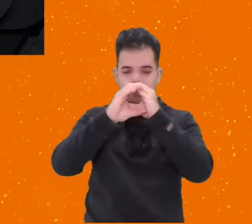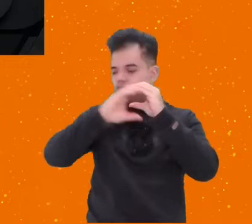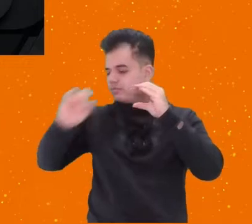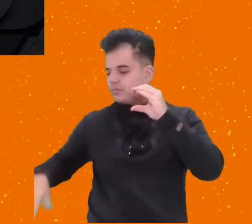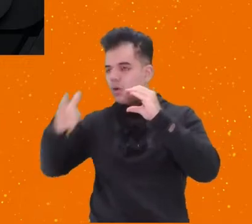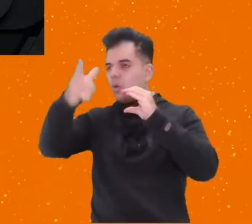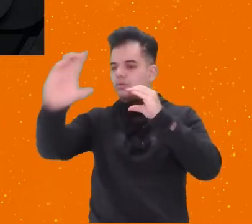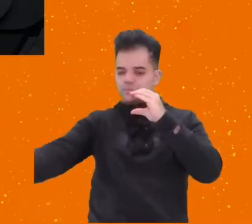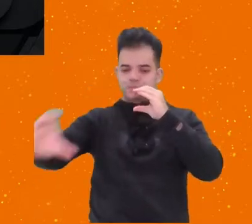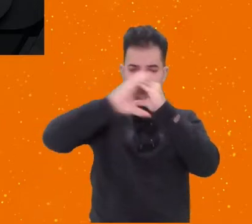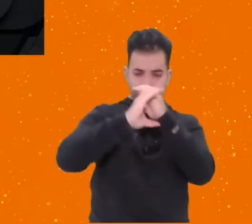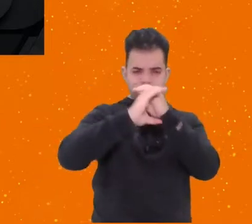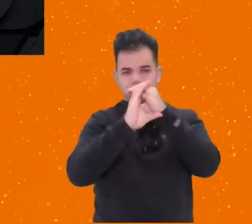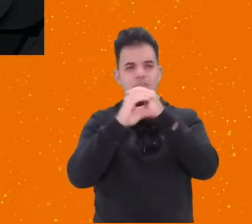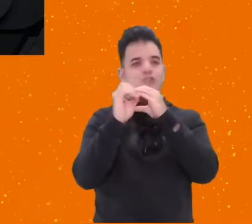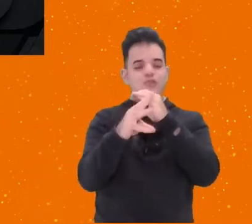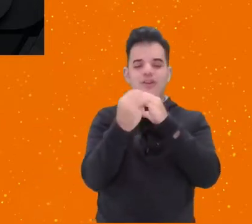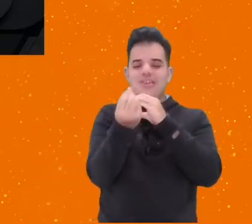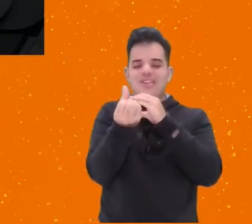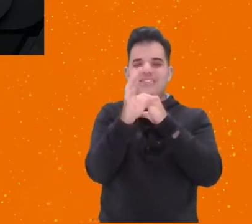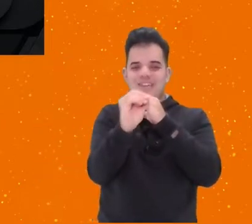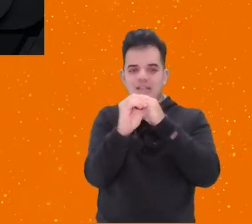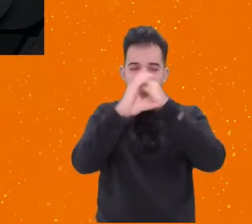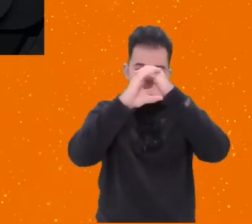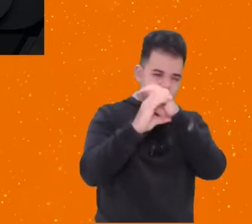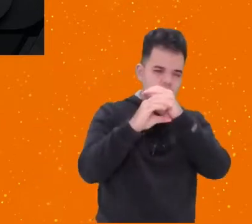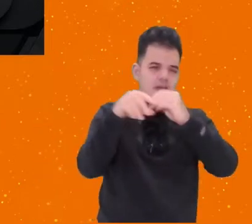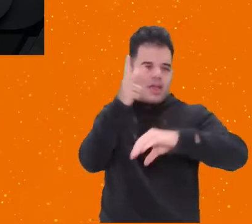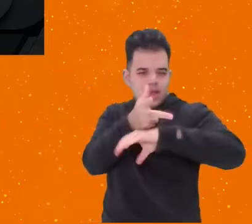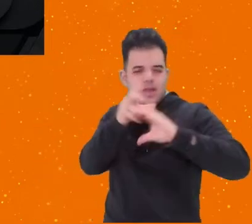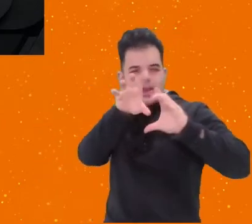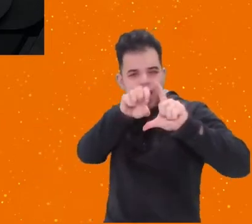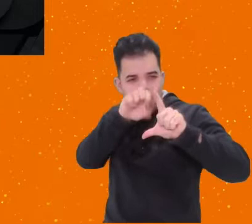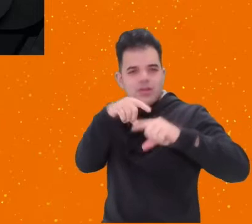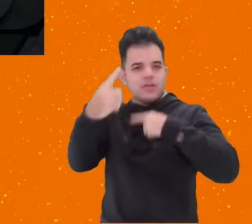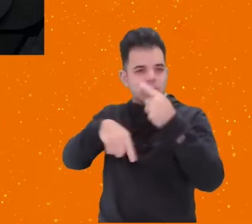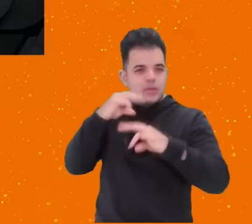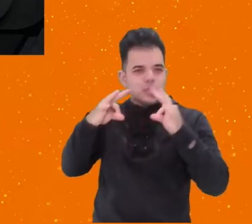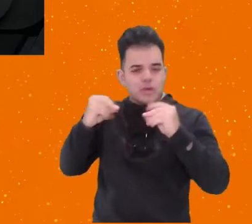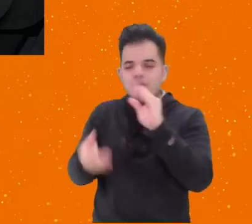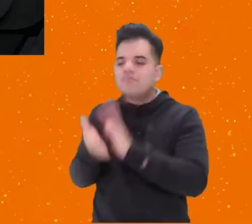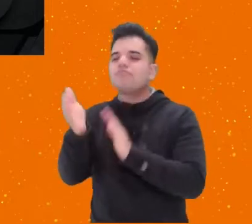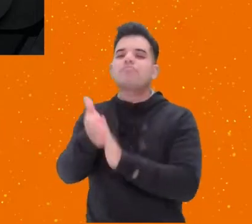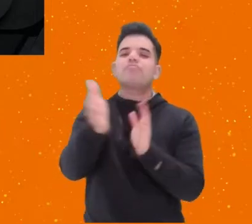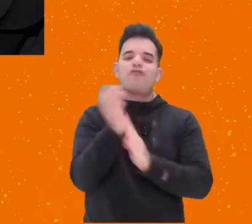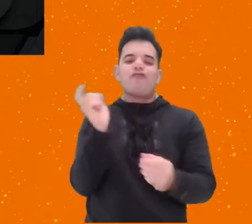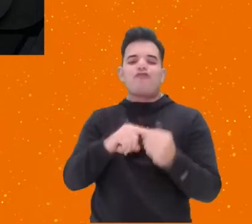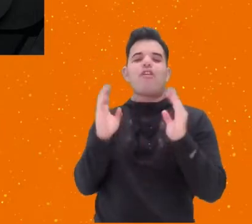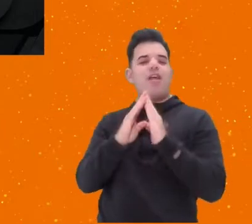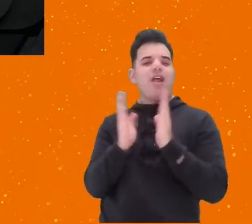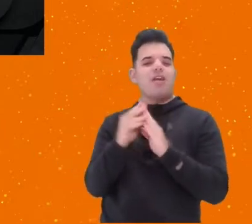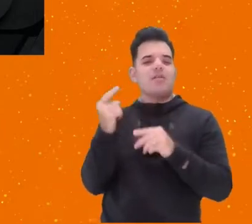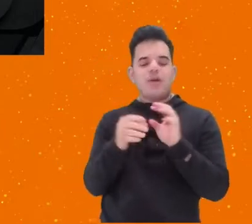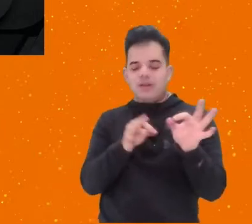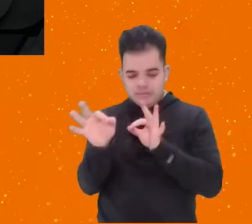uma lente só 360, grava, faz uma cena, vai todo mundo embora para casa e depois começa a ajustar